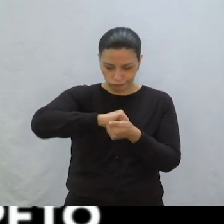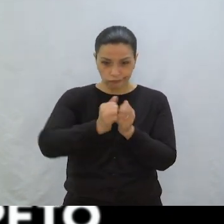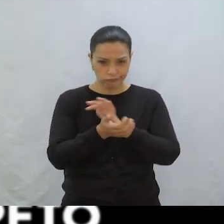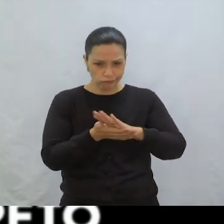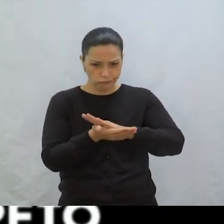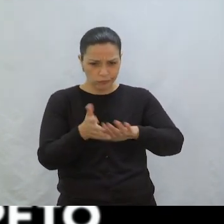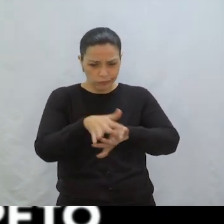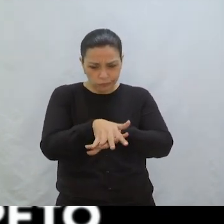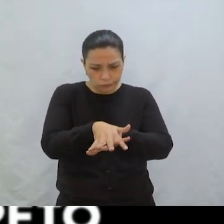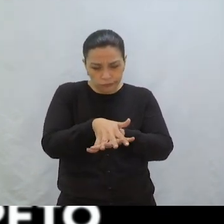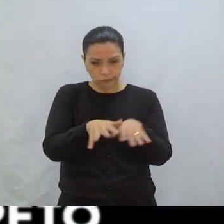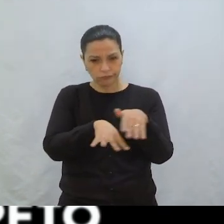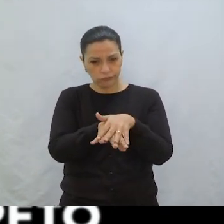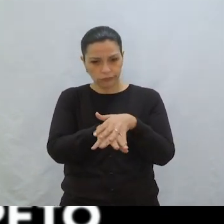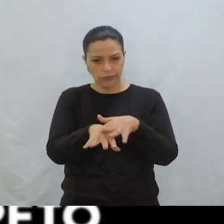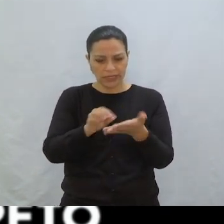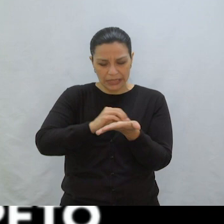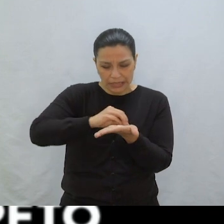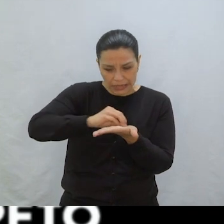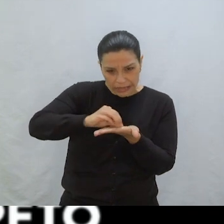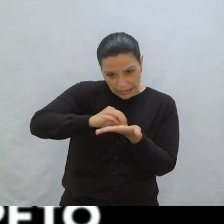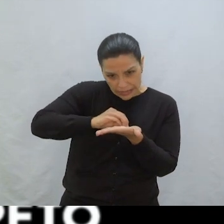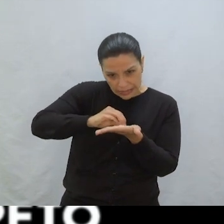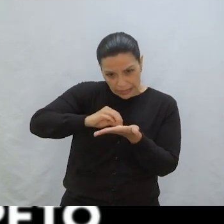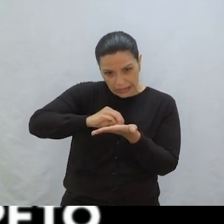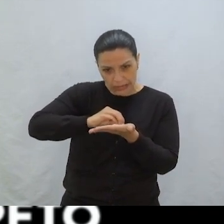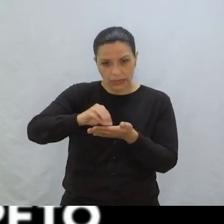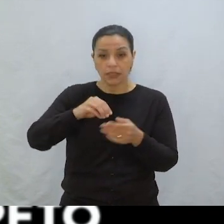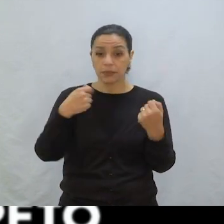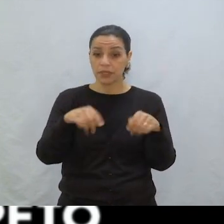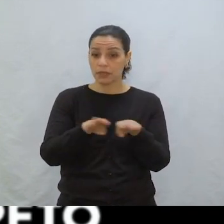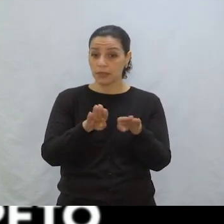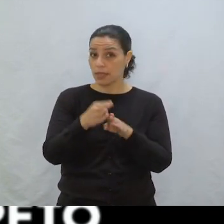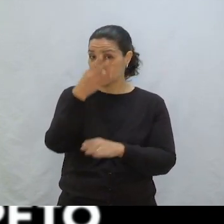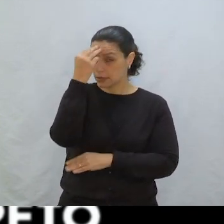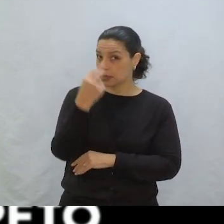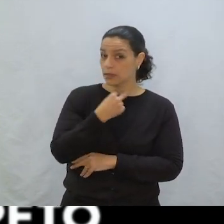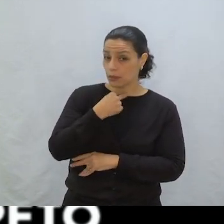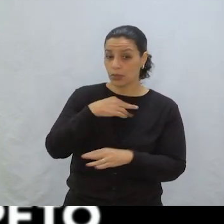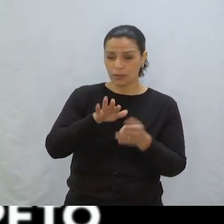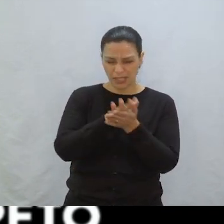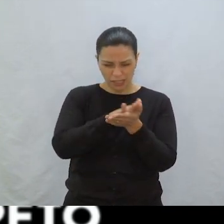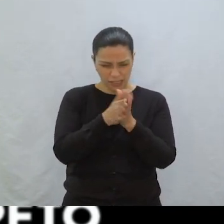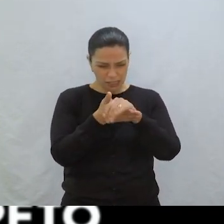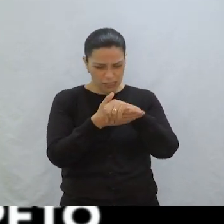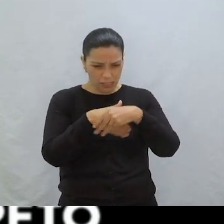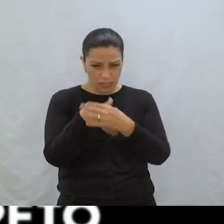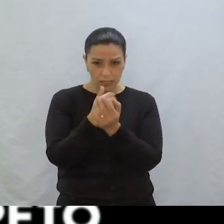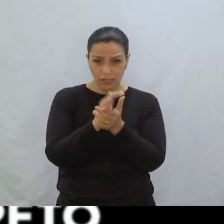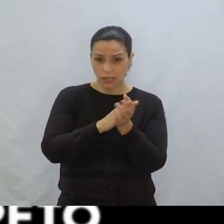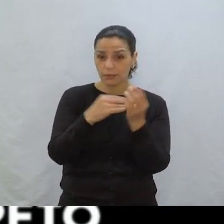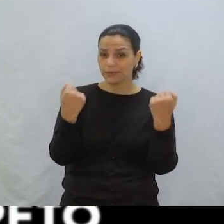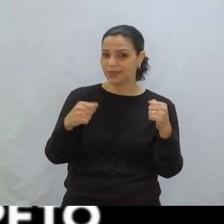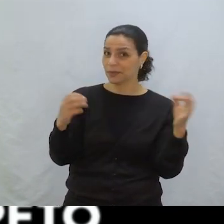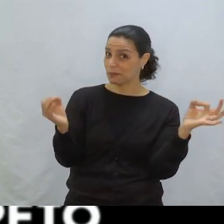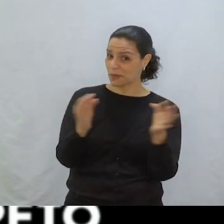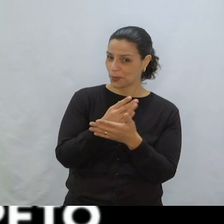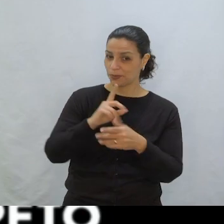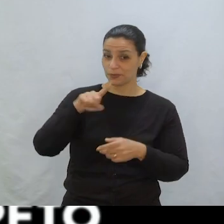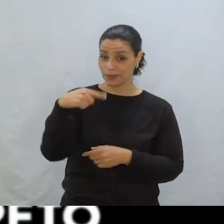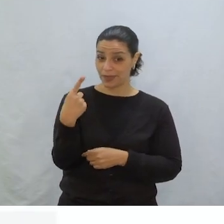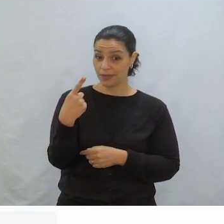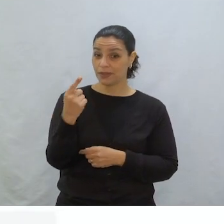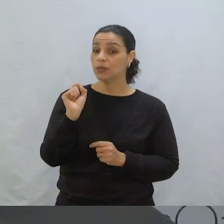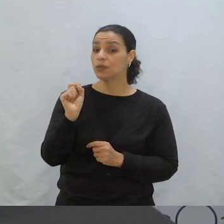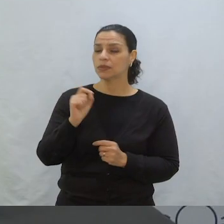os punhos, entre os dedos, nas palmas. Não podemos esquecer, lavar muito bem as mãos.